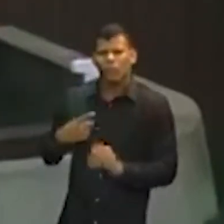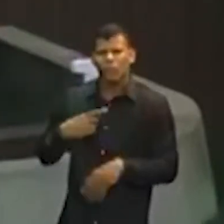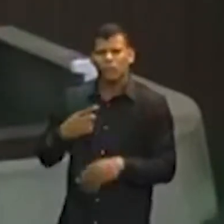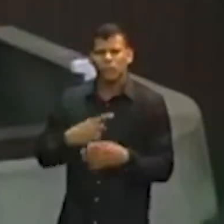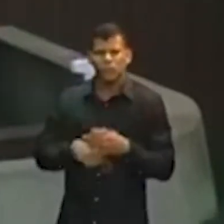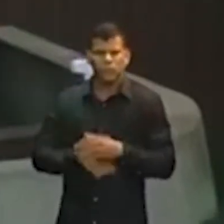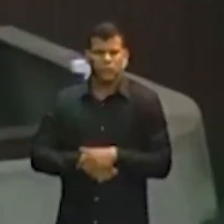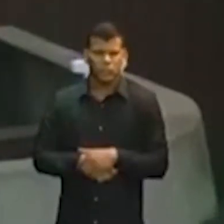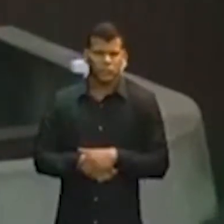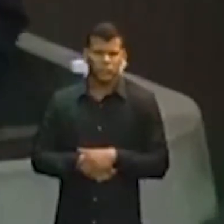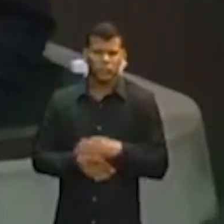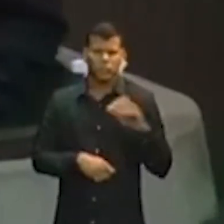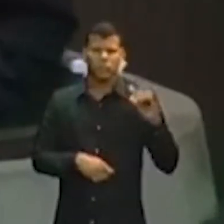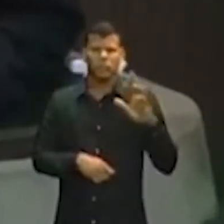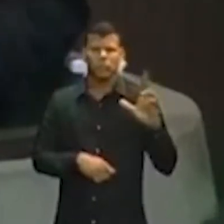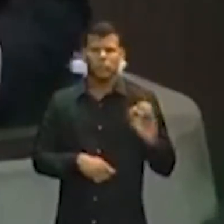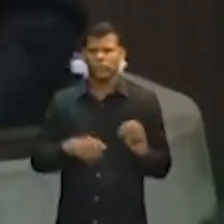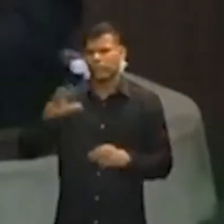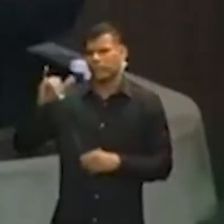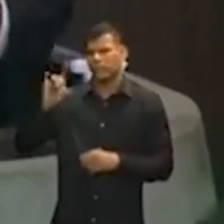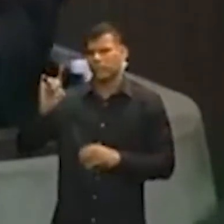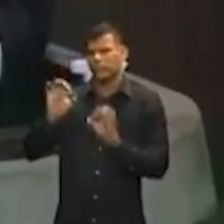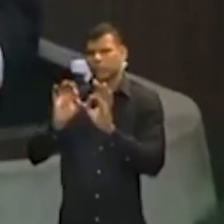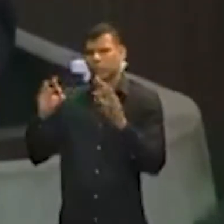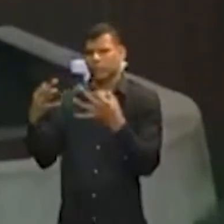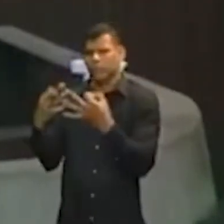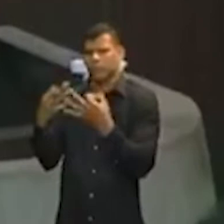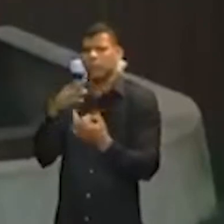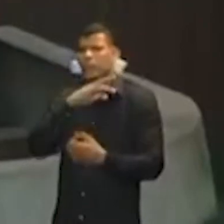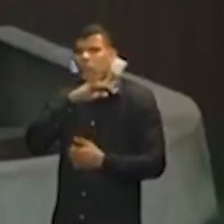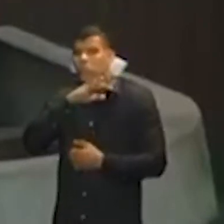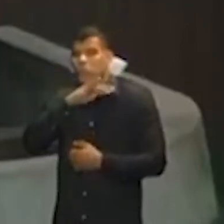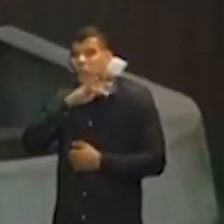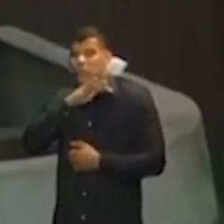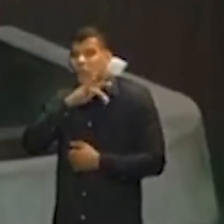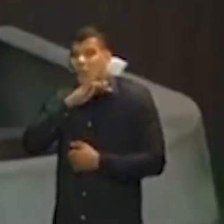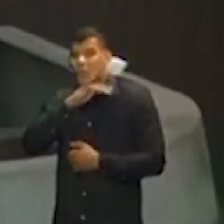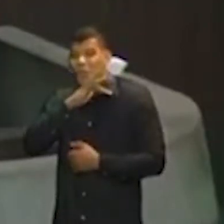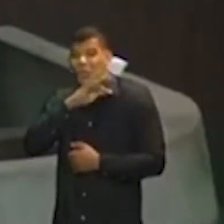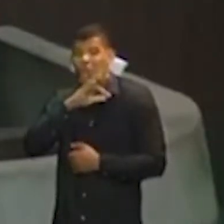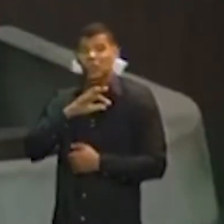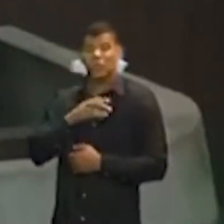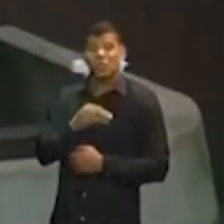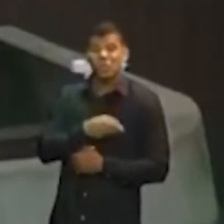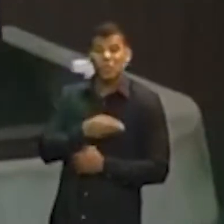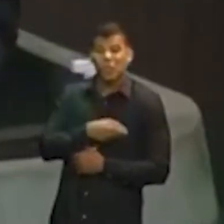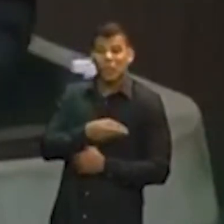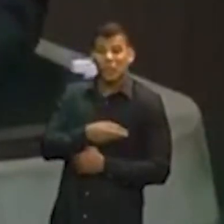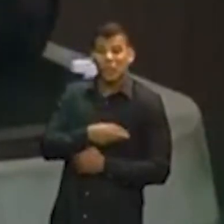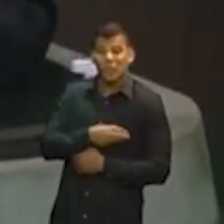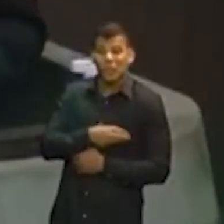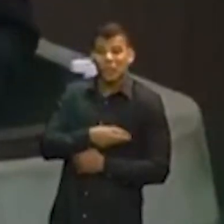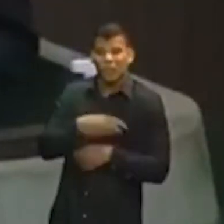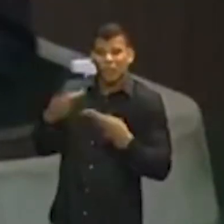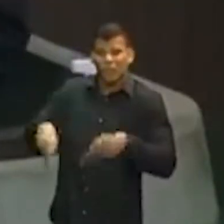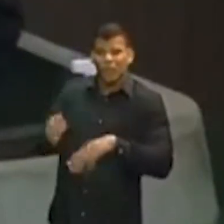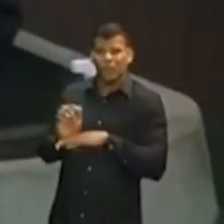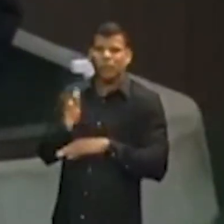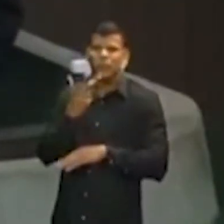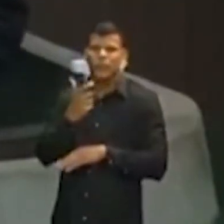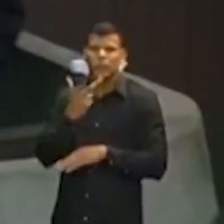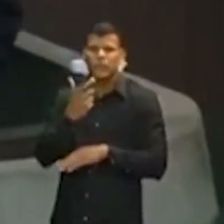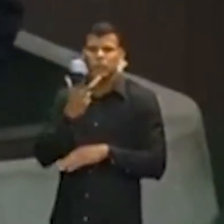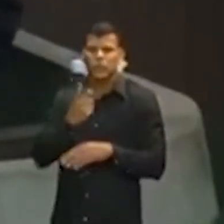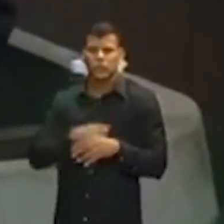coniventes com que Ciro e Cid, essa família maléfica, essa família que tem destruído o estado do Ceará, essa